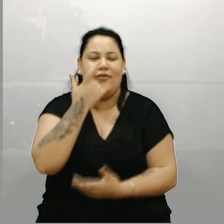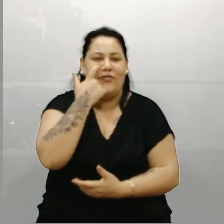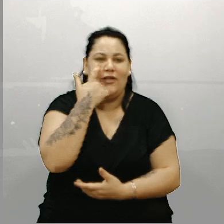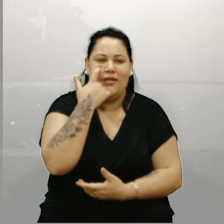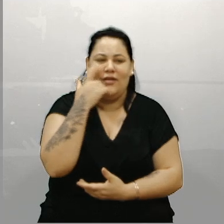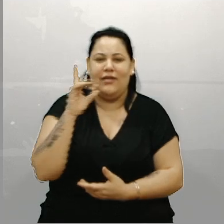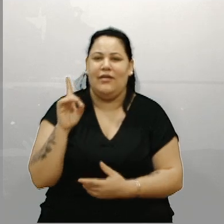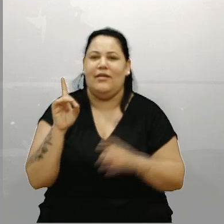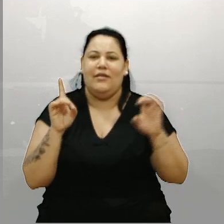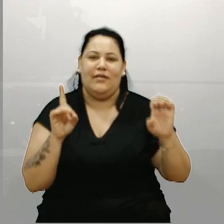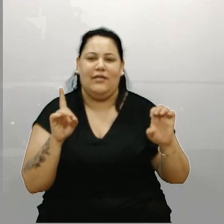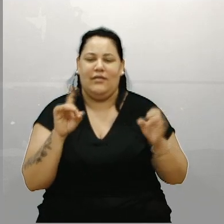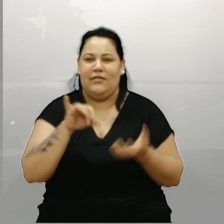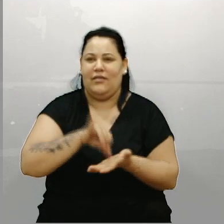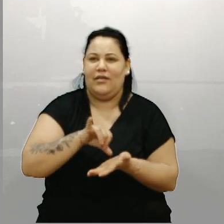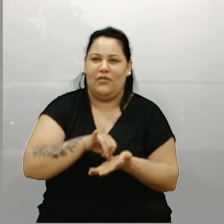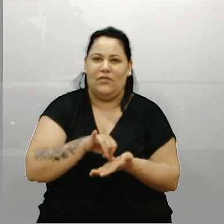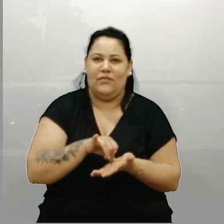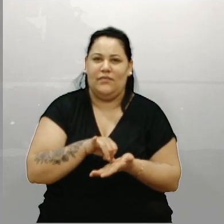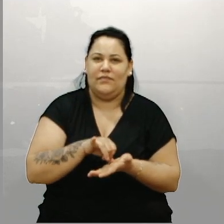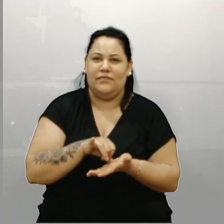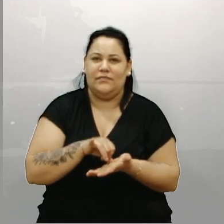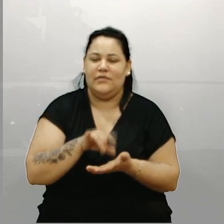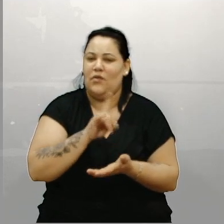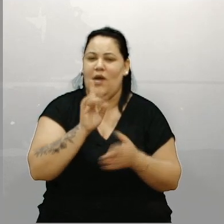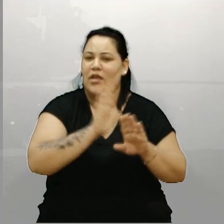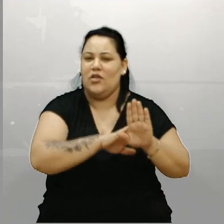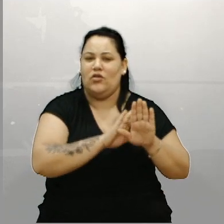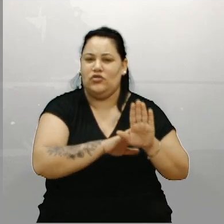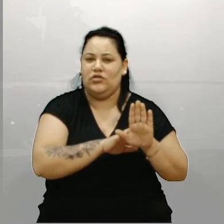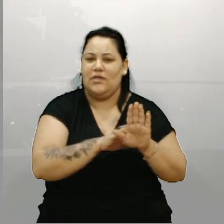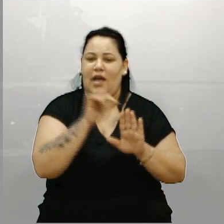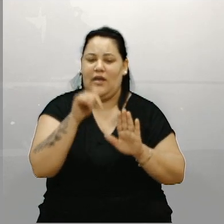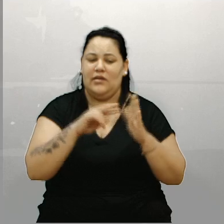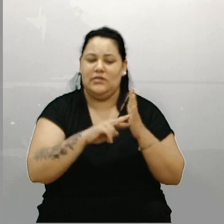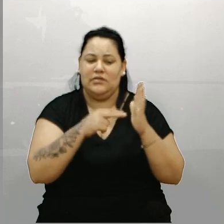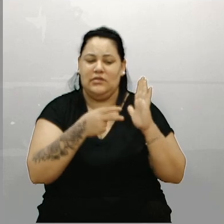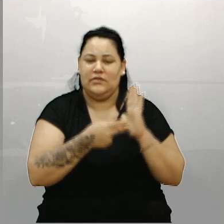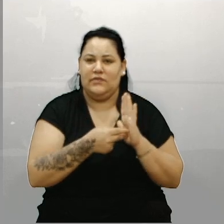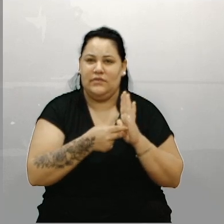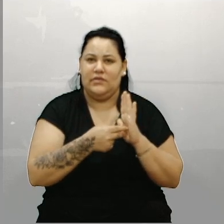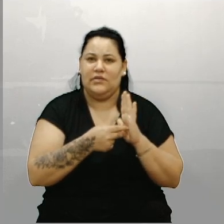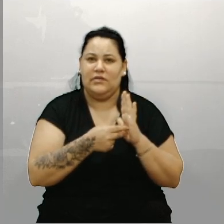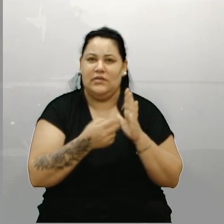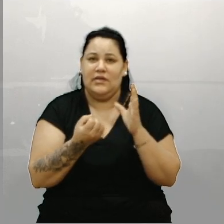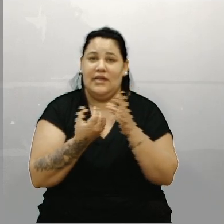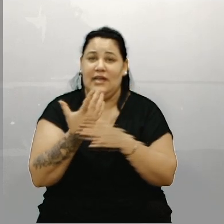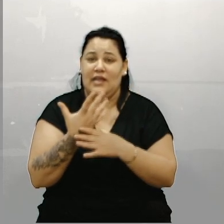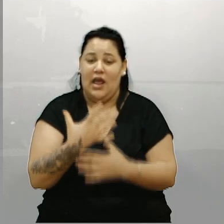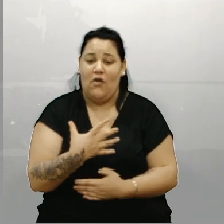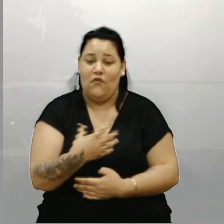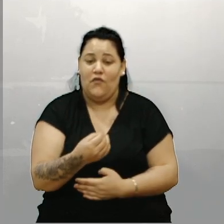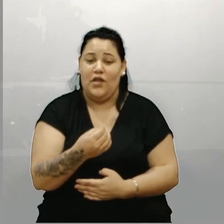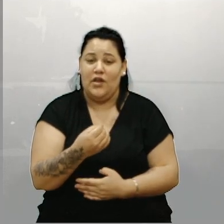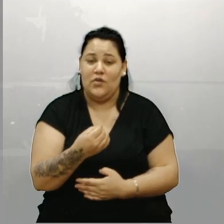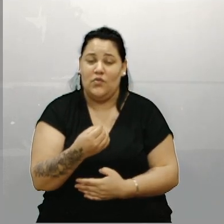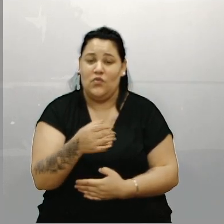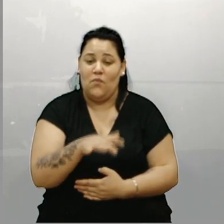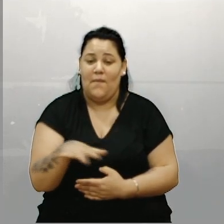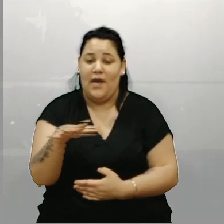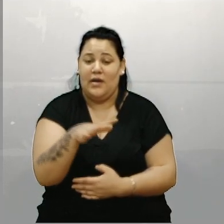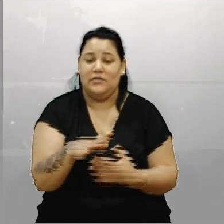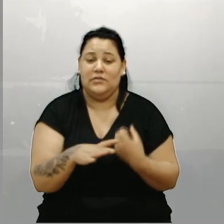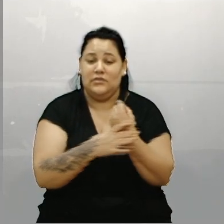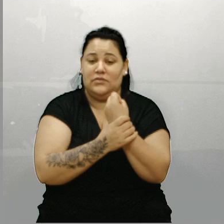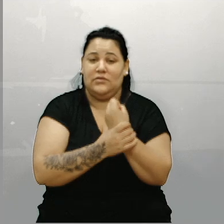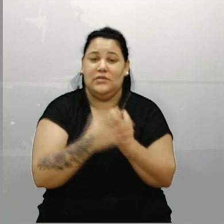centro, ideologia daqui, ideologia dali. Não. Aqui significa de criar os teus filhos com segurança. Saber que